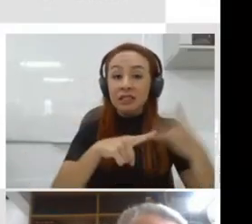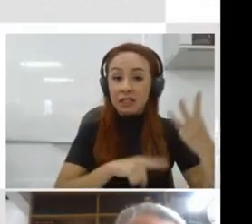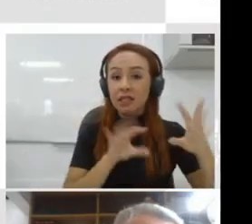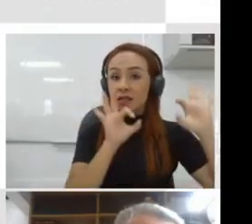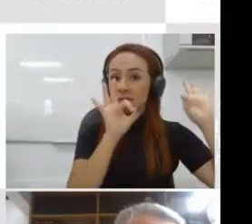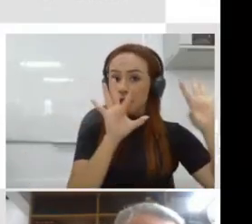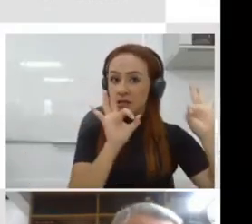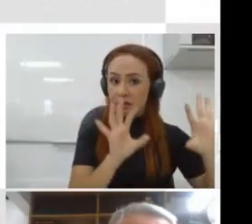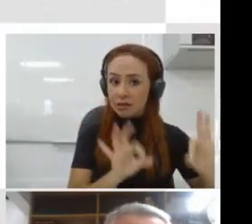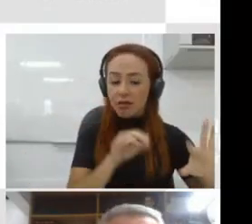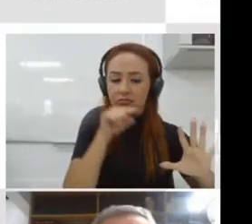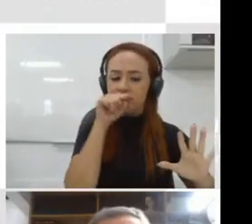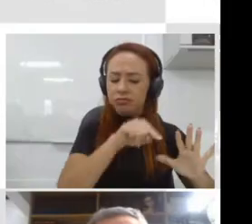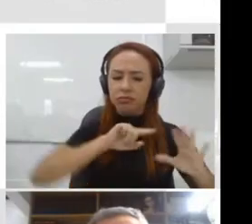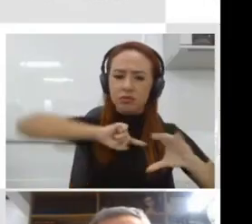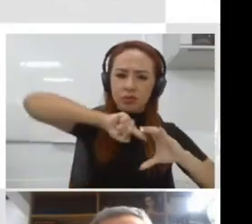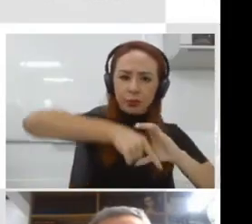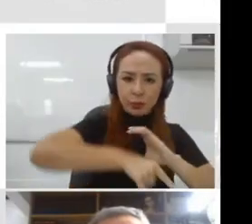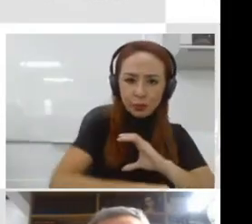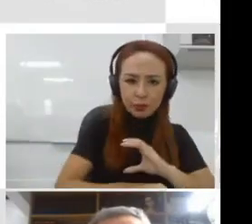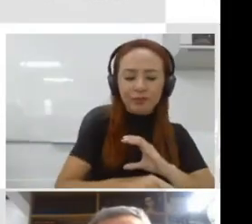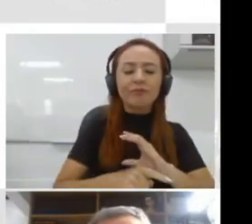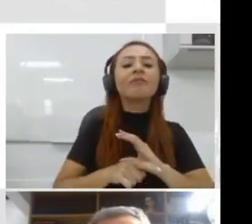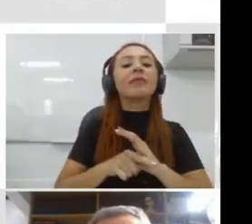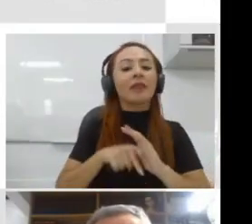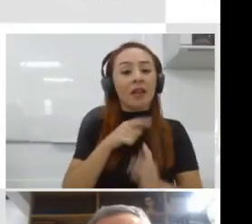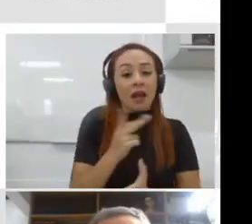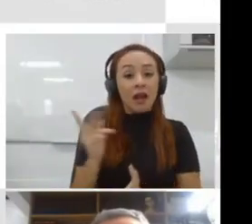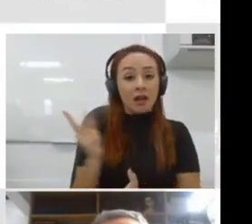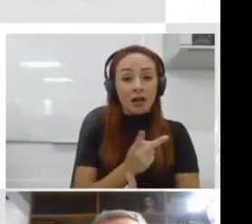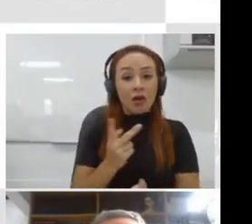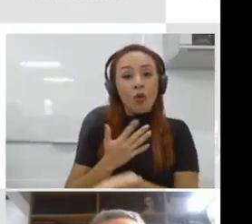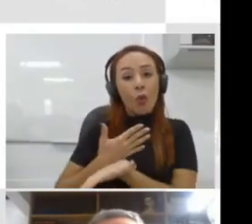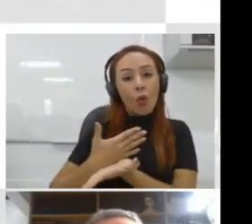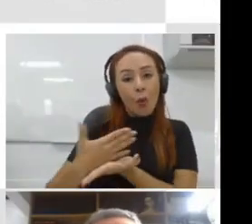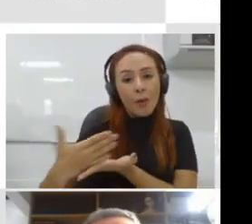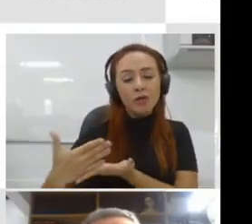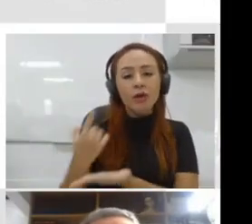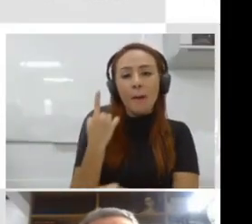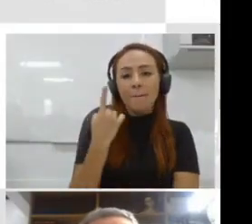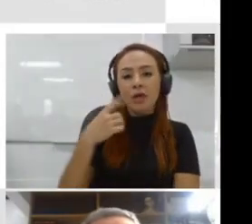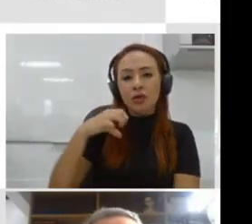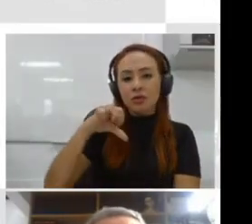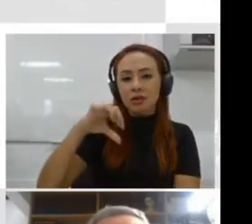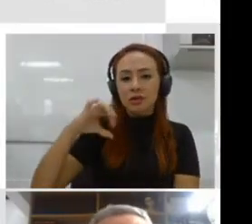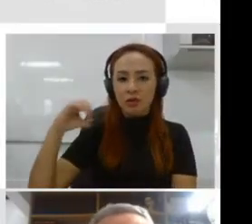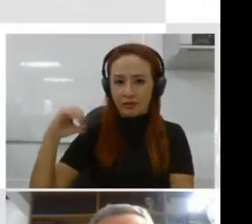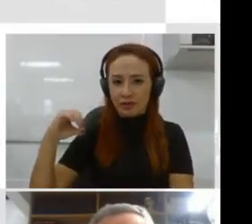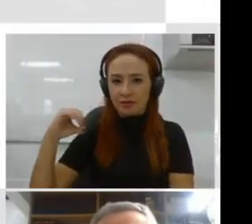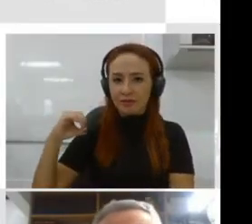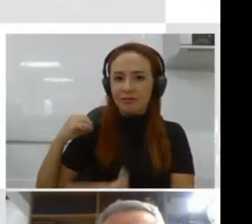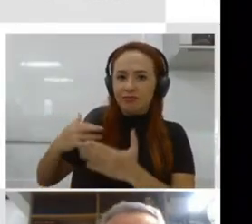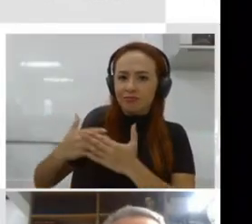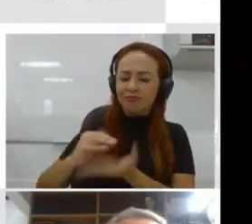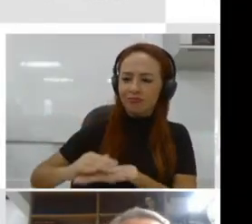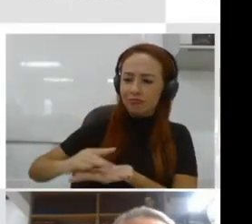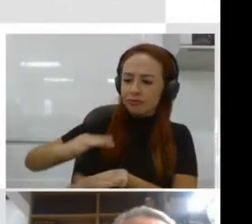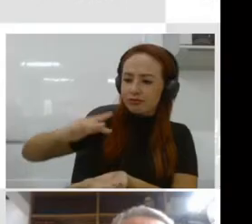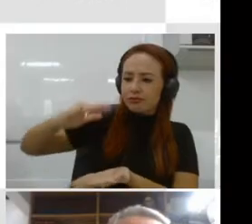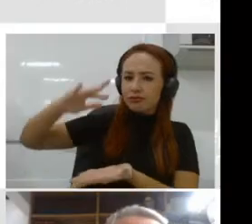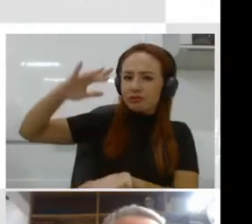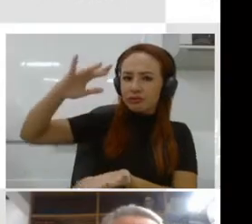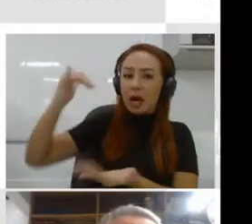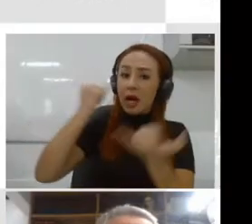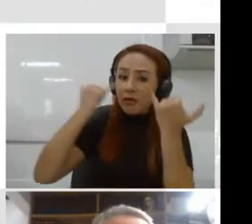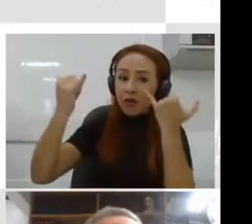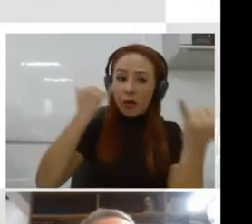desde 1990, né? Portanto, já temos um acervo muito grande desses relatórios. O 6º ponto, portanto, um